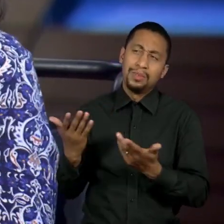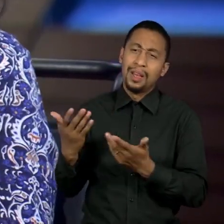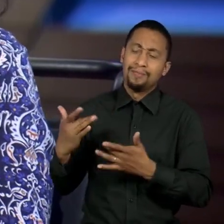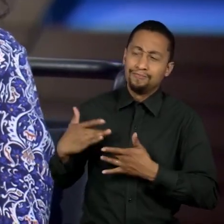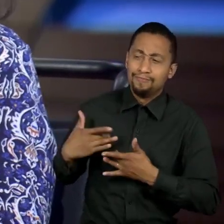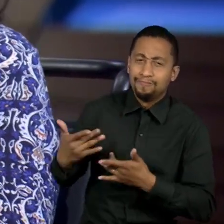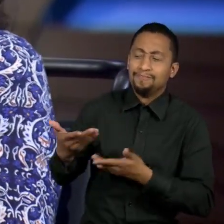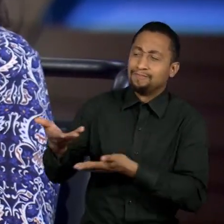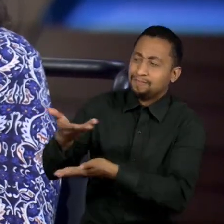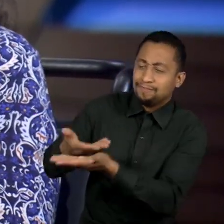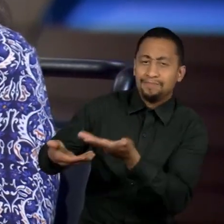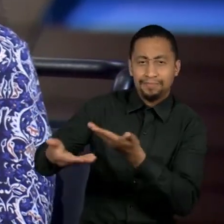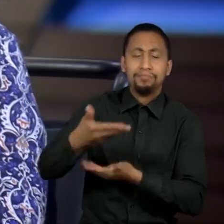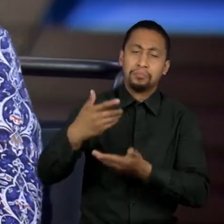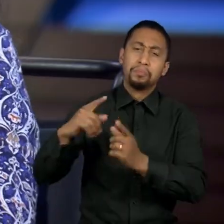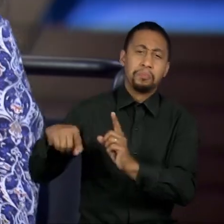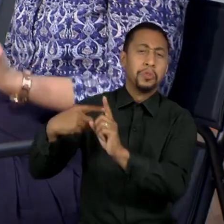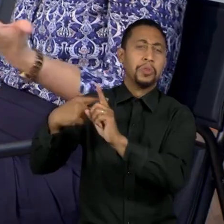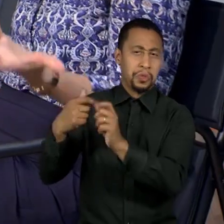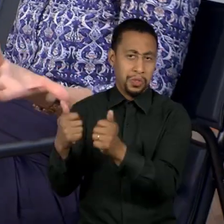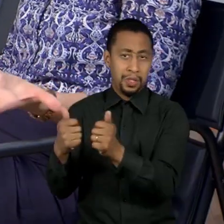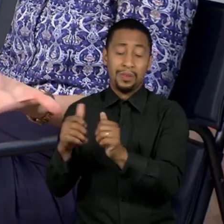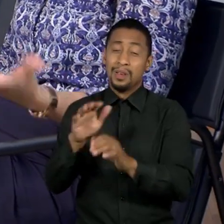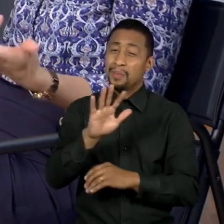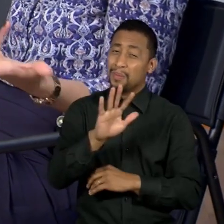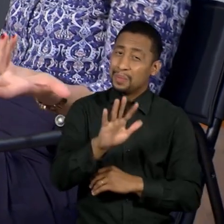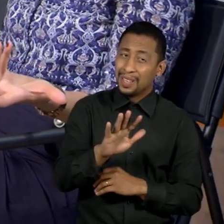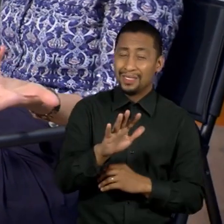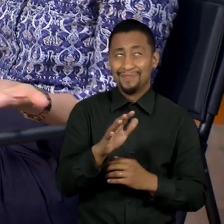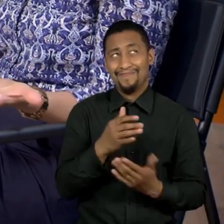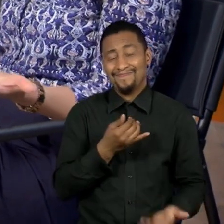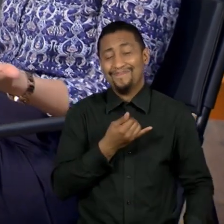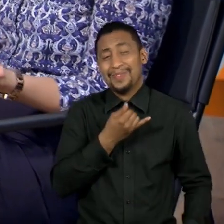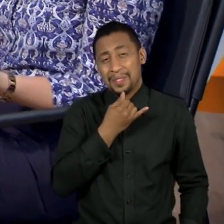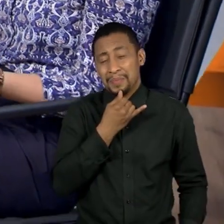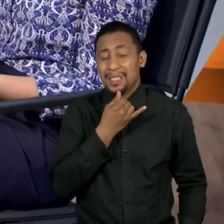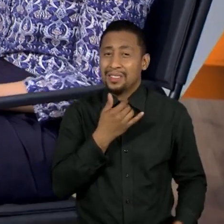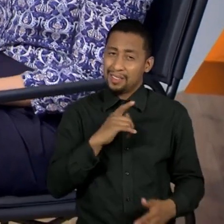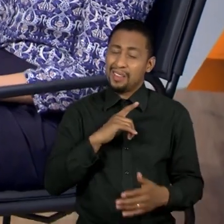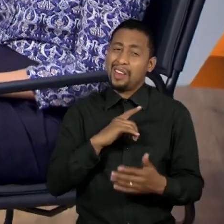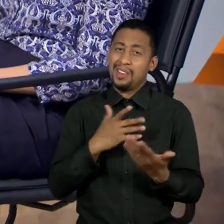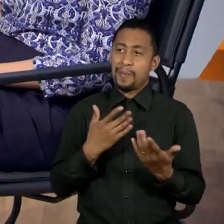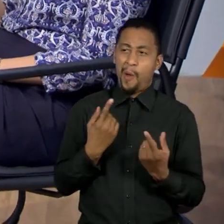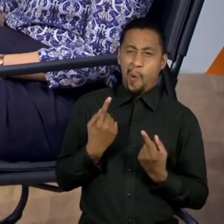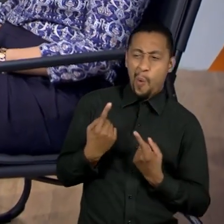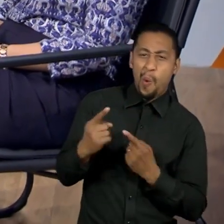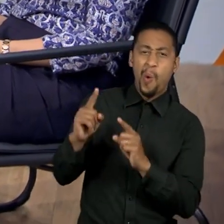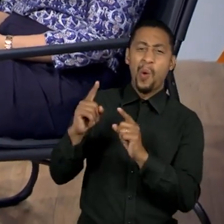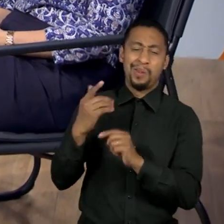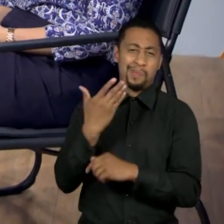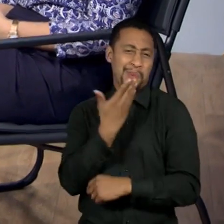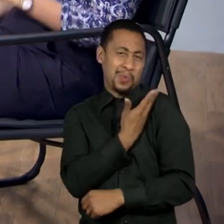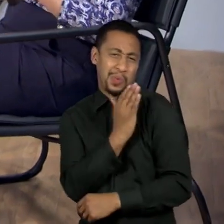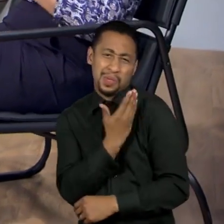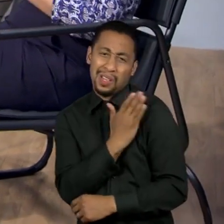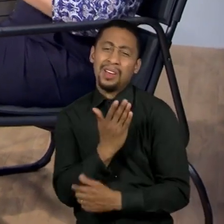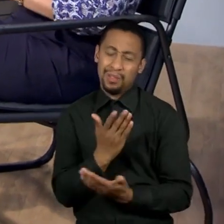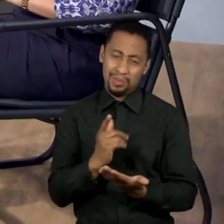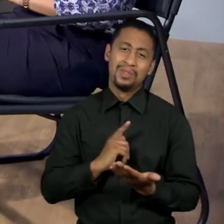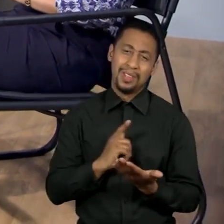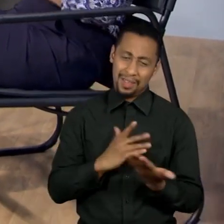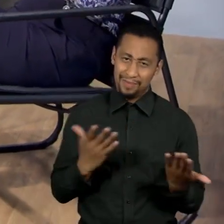permitindo o apagamento dessa cultura, muito pelo contrário, celebrando-a em conjunção com a cultura brasileira. Sem dúvida. E pensando em o que nós